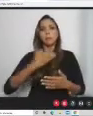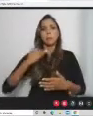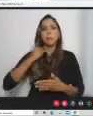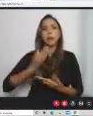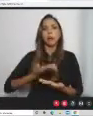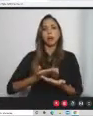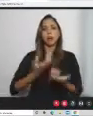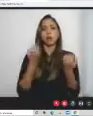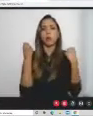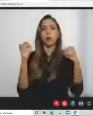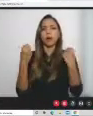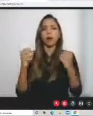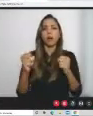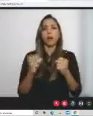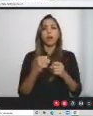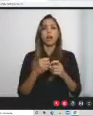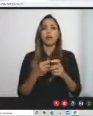Indicação